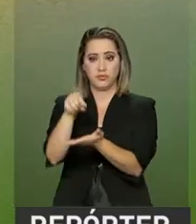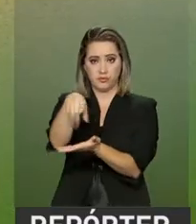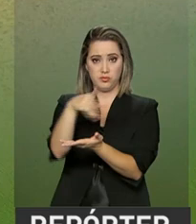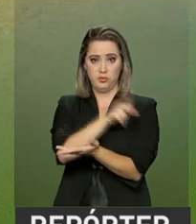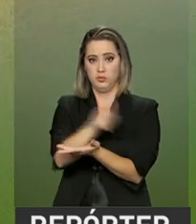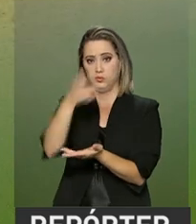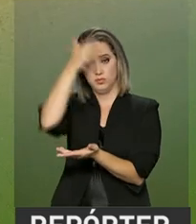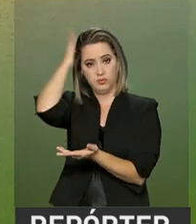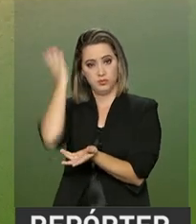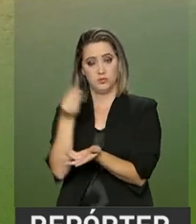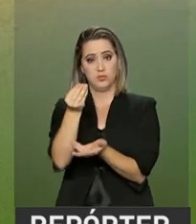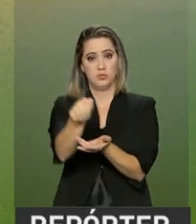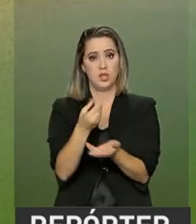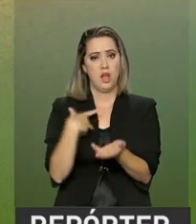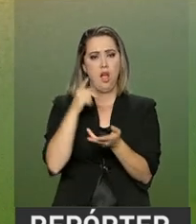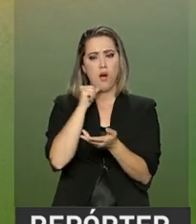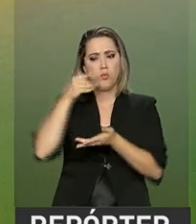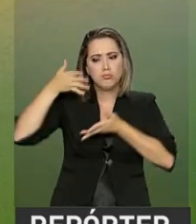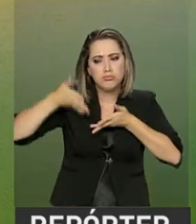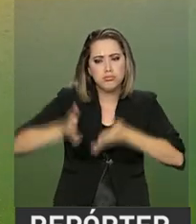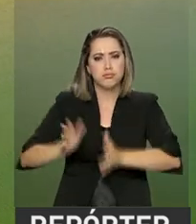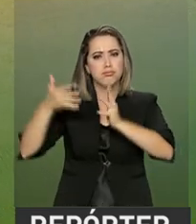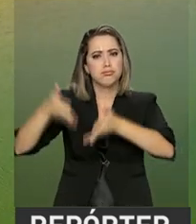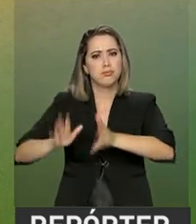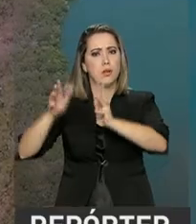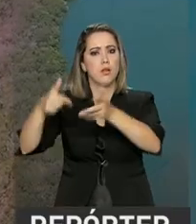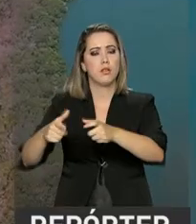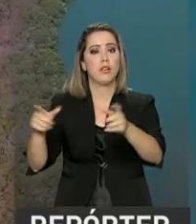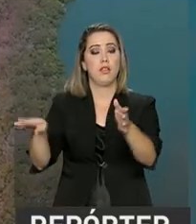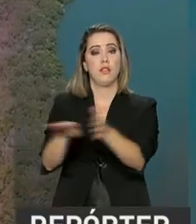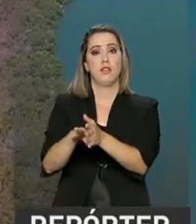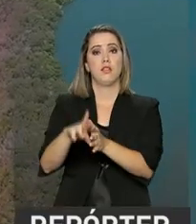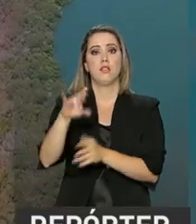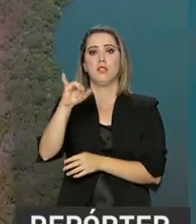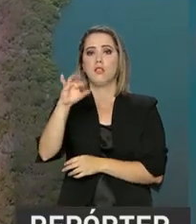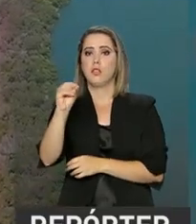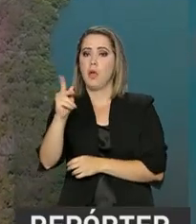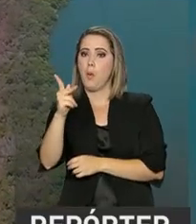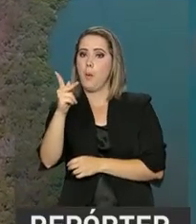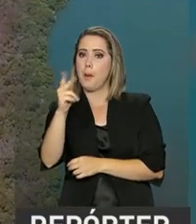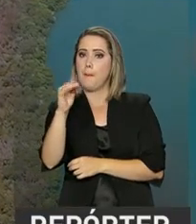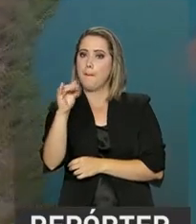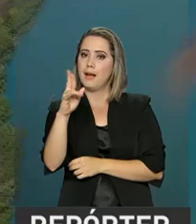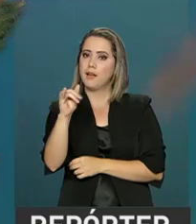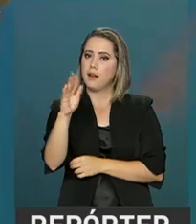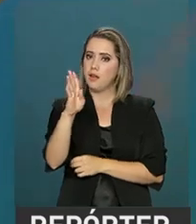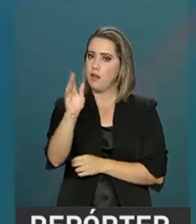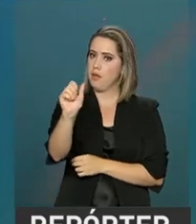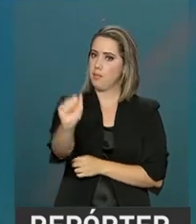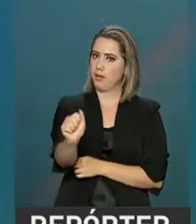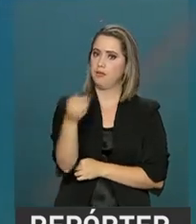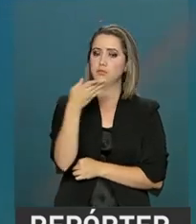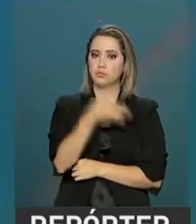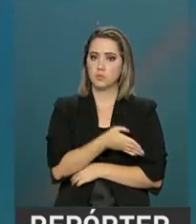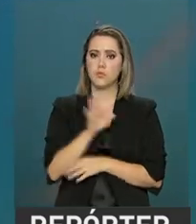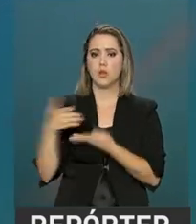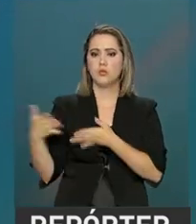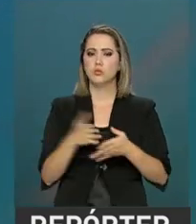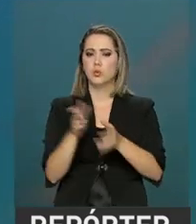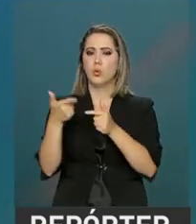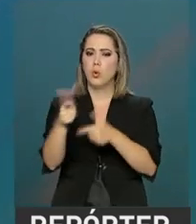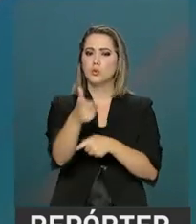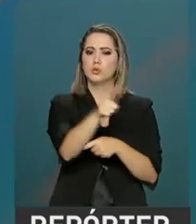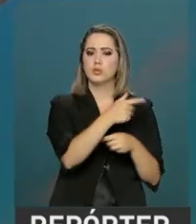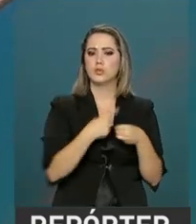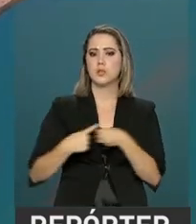e levou a água do Velho Chico até o Rio Paraíba, de onde seguiu o curso natural, atendendo outras cidades